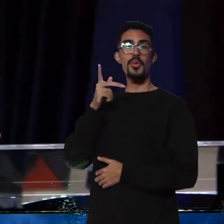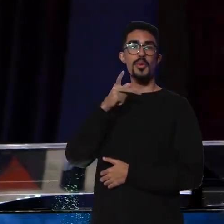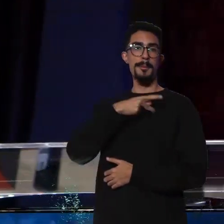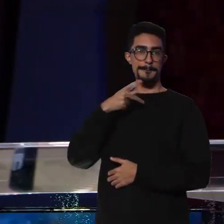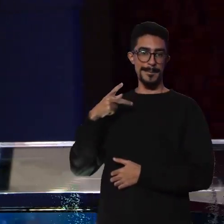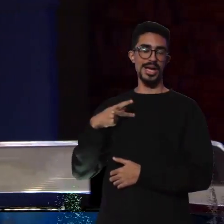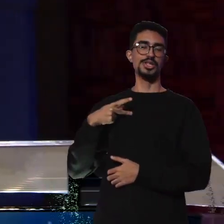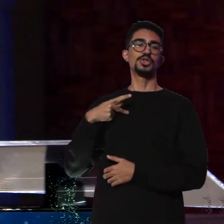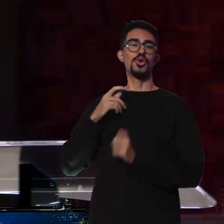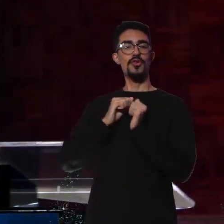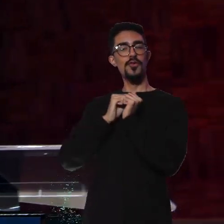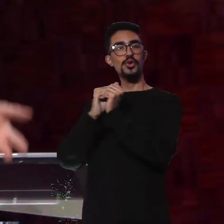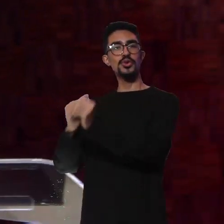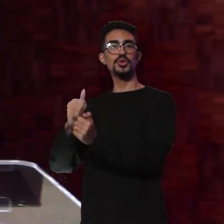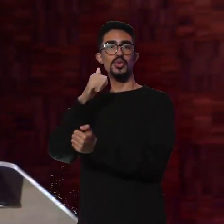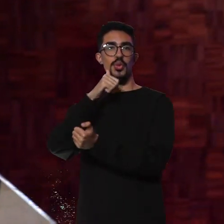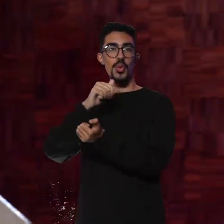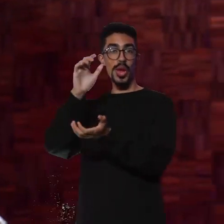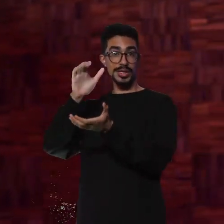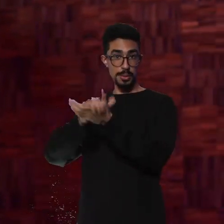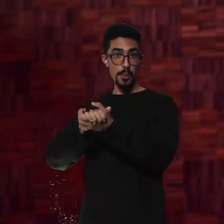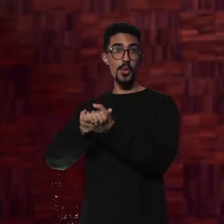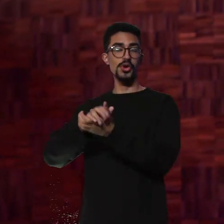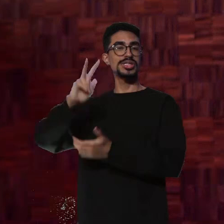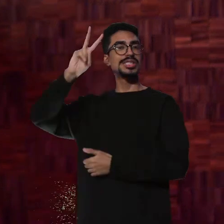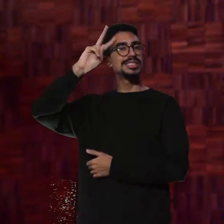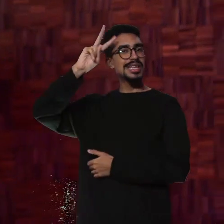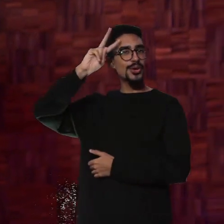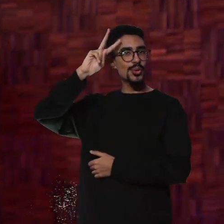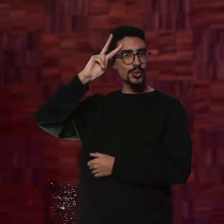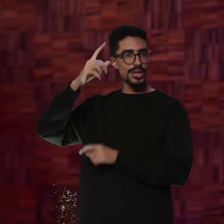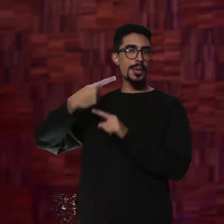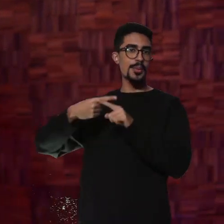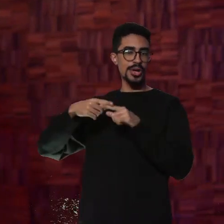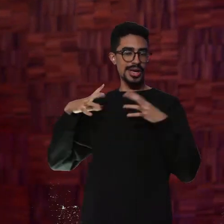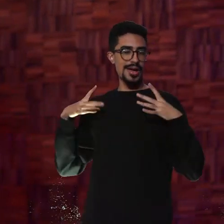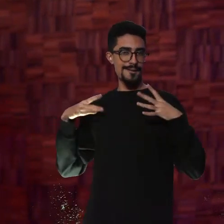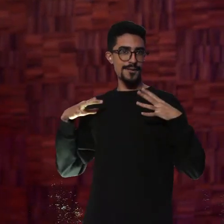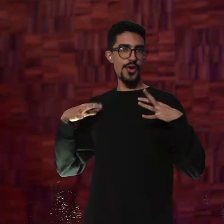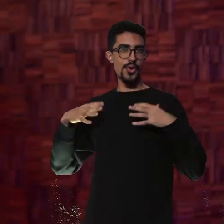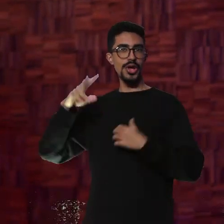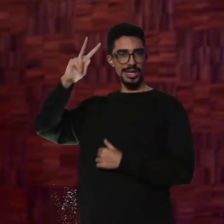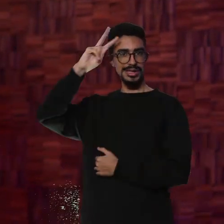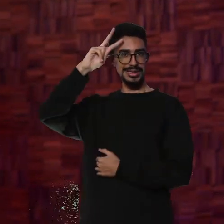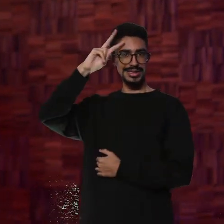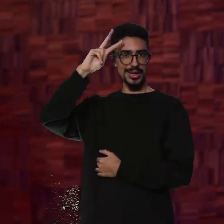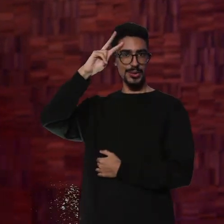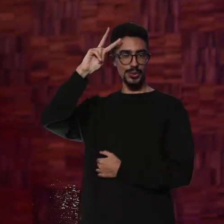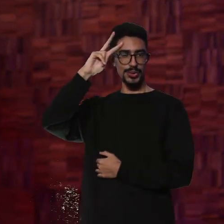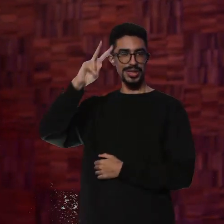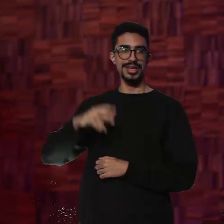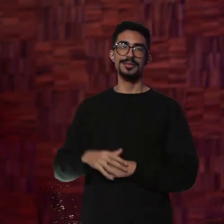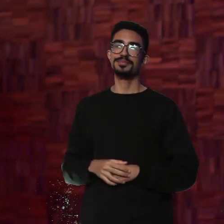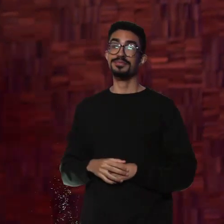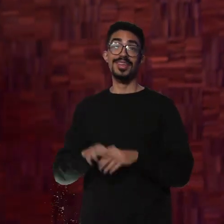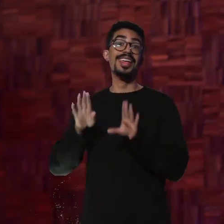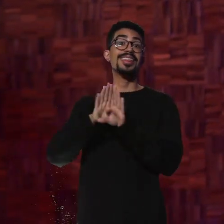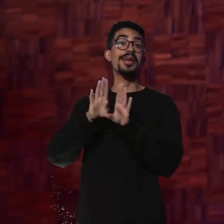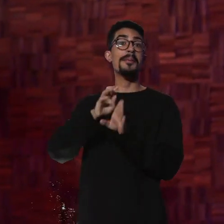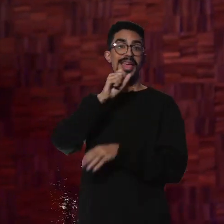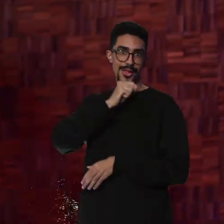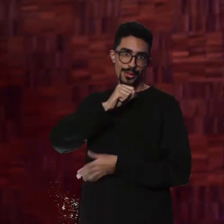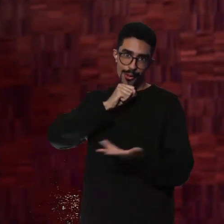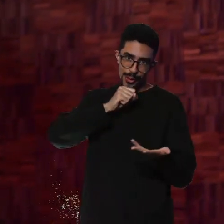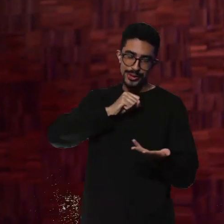tarde, afinal de contas, pastor tem folga segunda-feira. Nós, a terceira idade e os adolescentes, todos no cinema de segunda-feira,